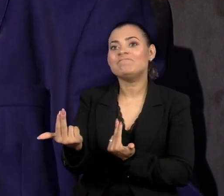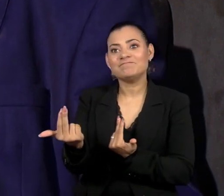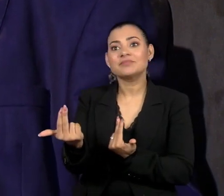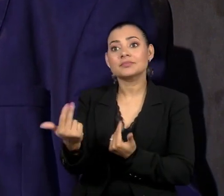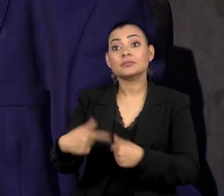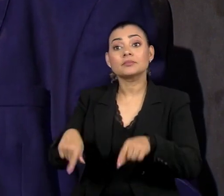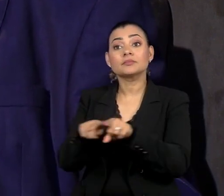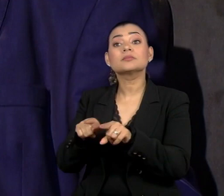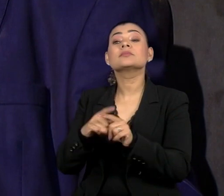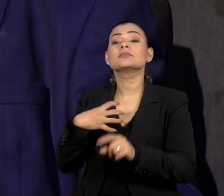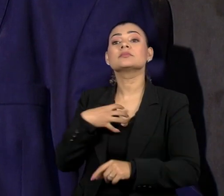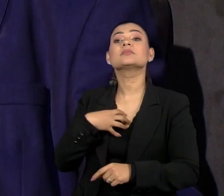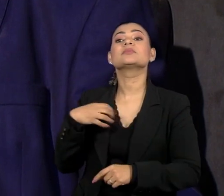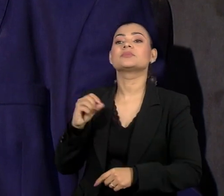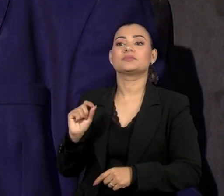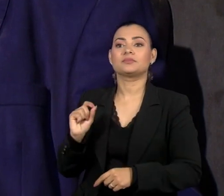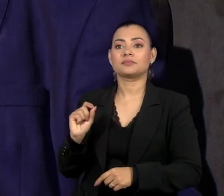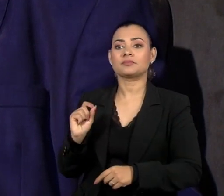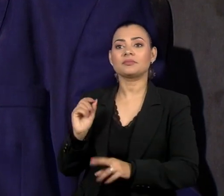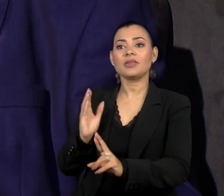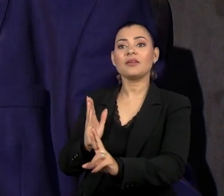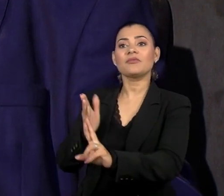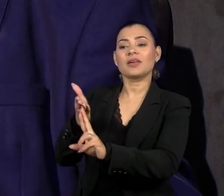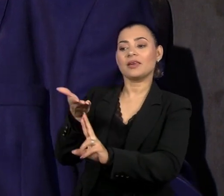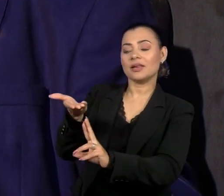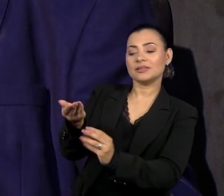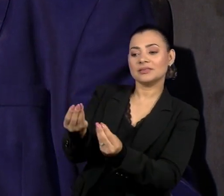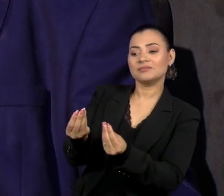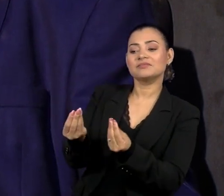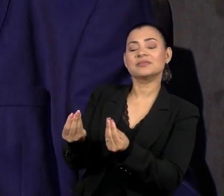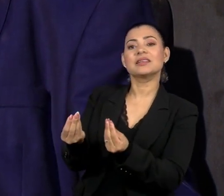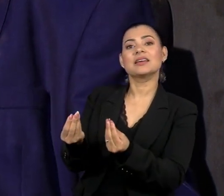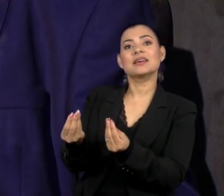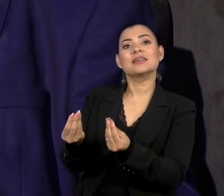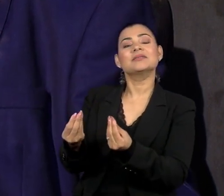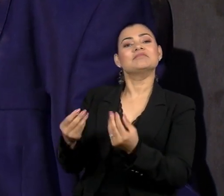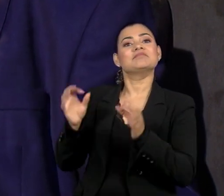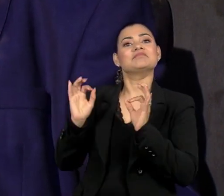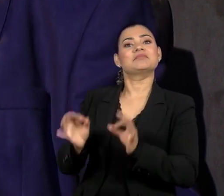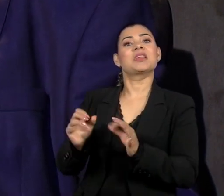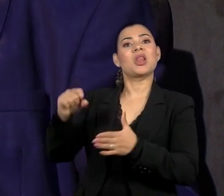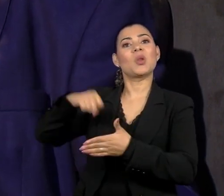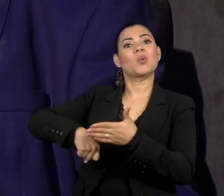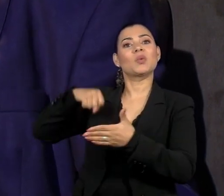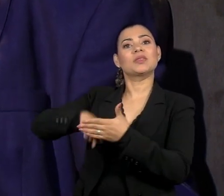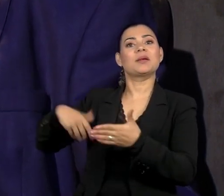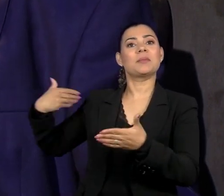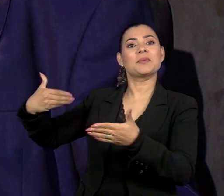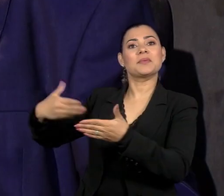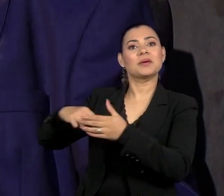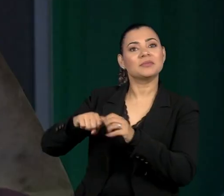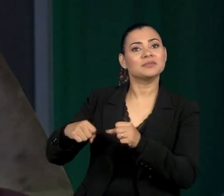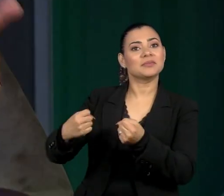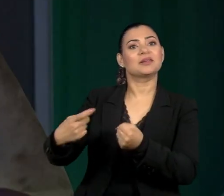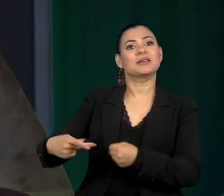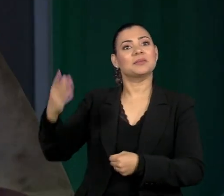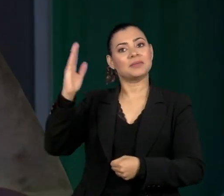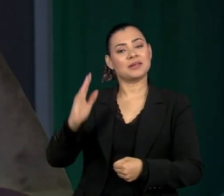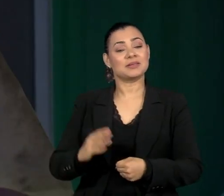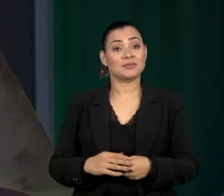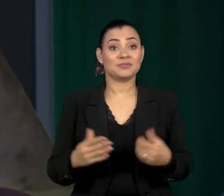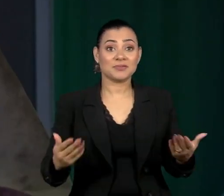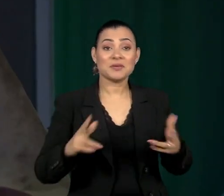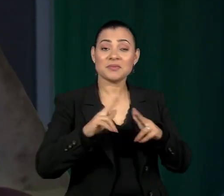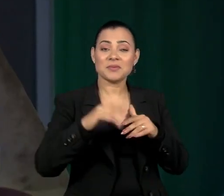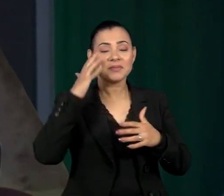mas também me sinto referenciado, sim, me sinto reconhecido pela luta que a gente desenvolve a nível Brasil. Olha, pensando